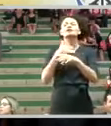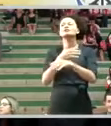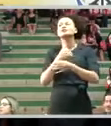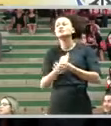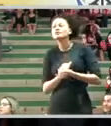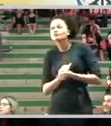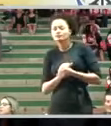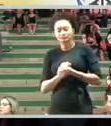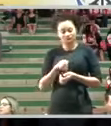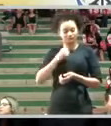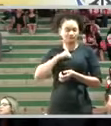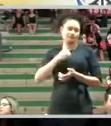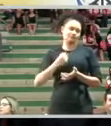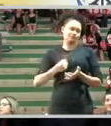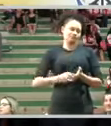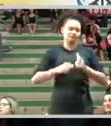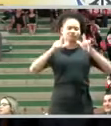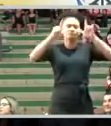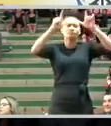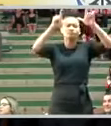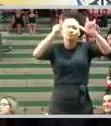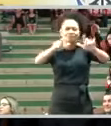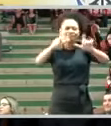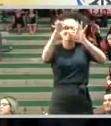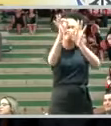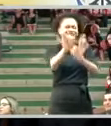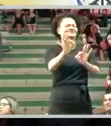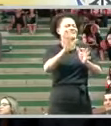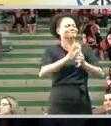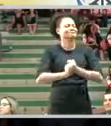Cidade sacerdotal, no lugar certo.